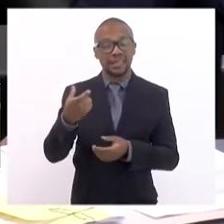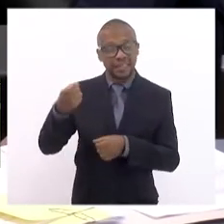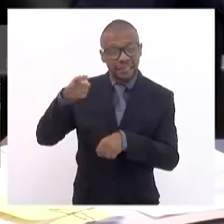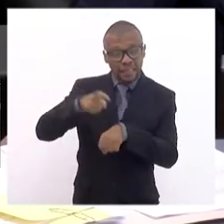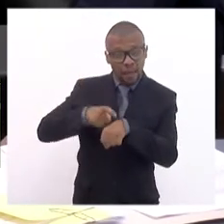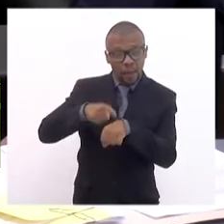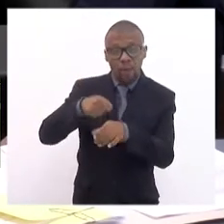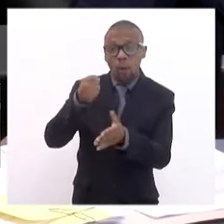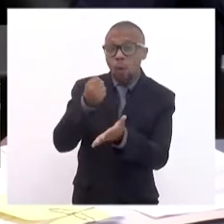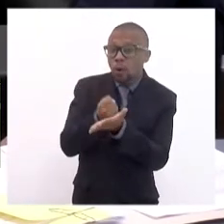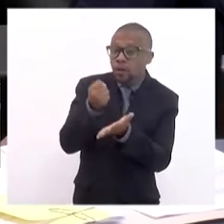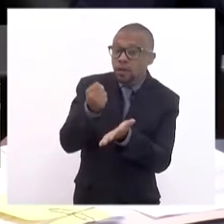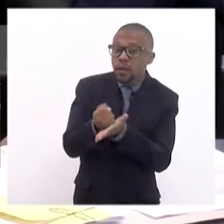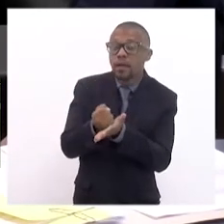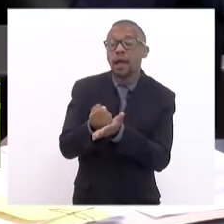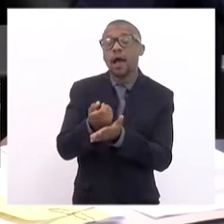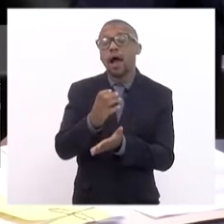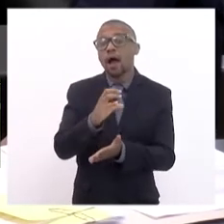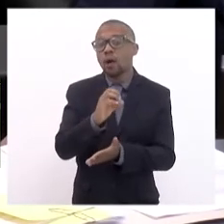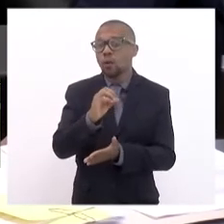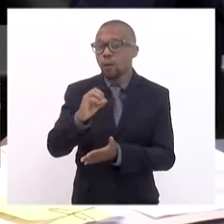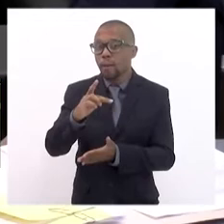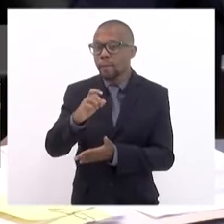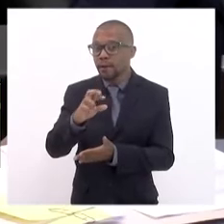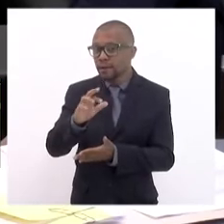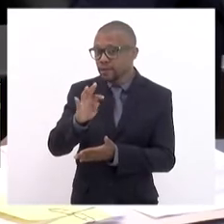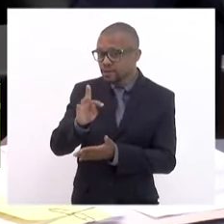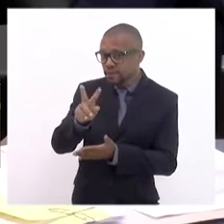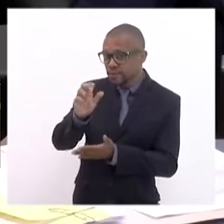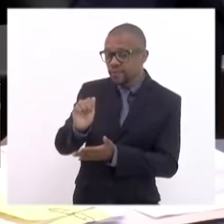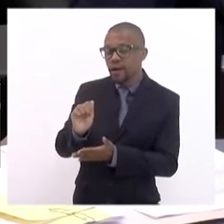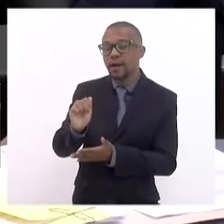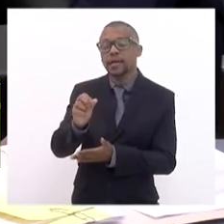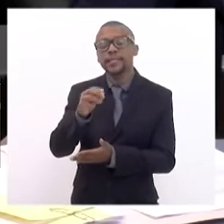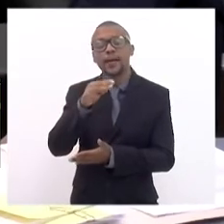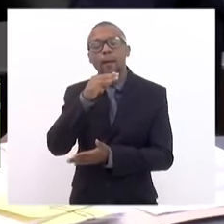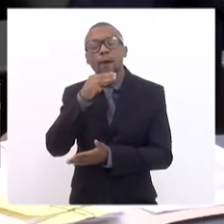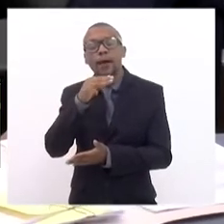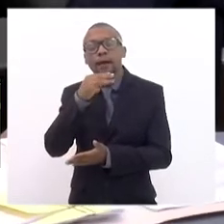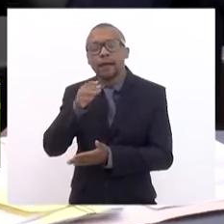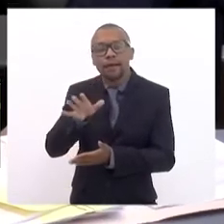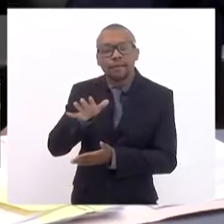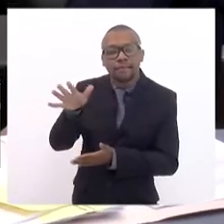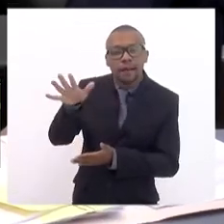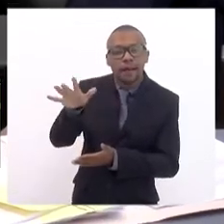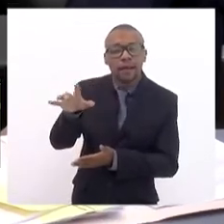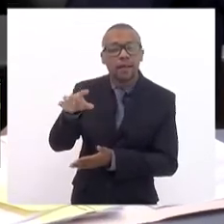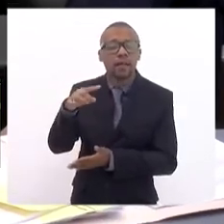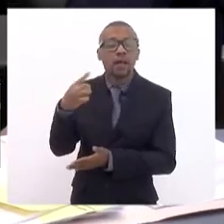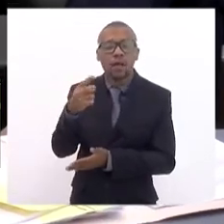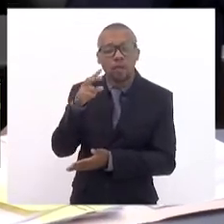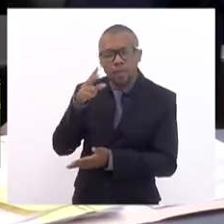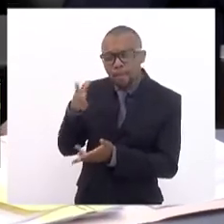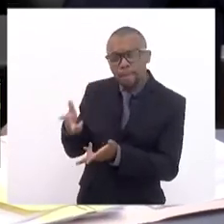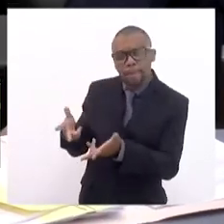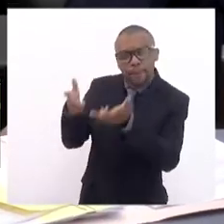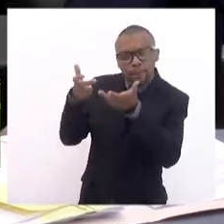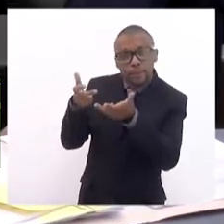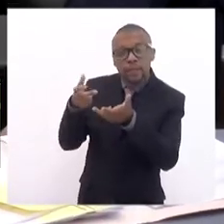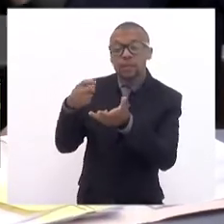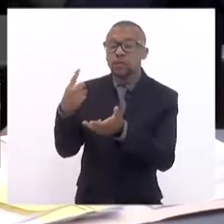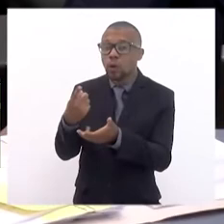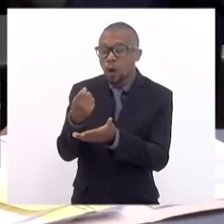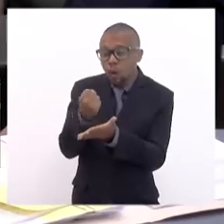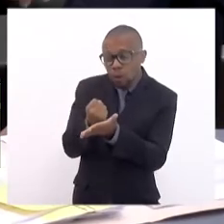da Mangueira, quando eu fui secretário de Estado de Administração. E ali eu vi que a gente pode, através de cooperativas